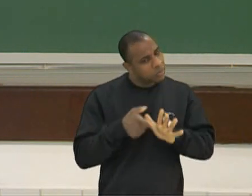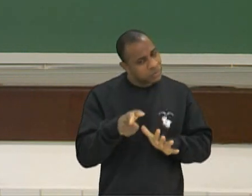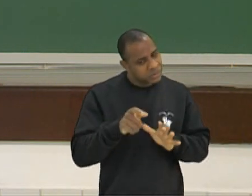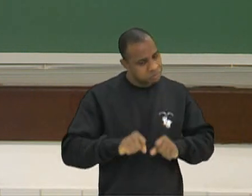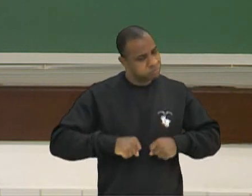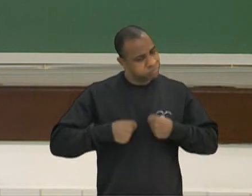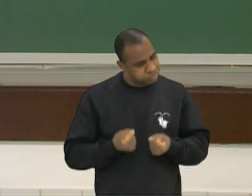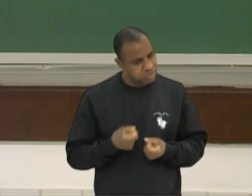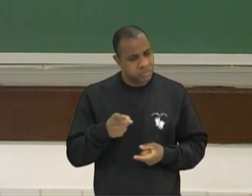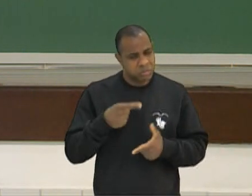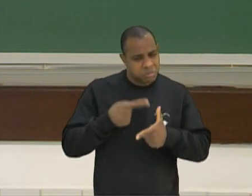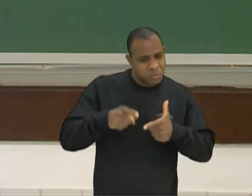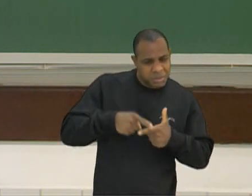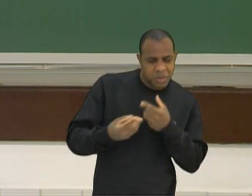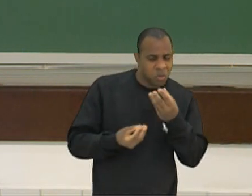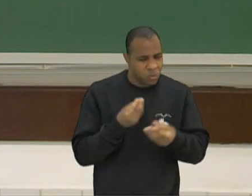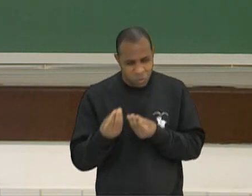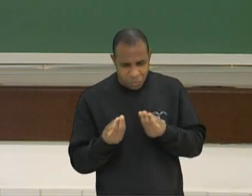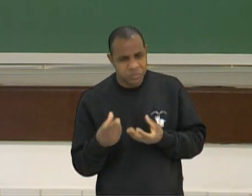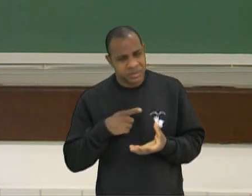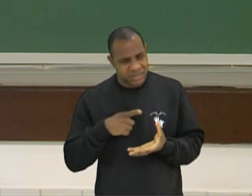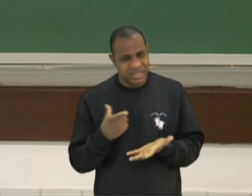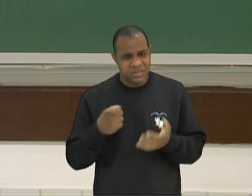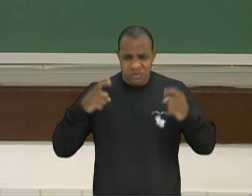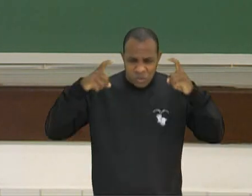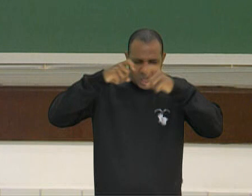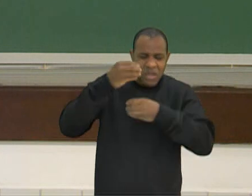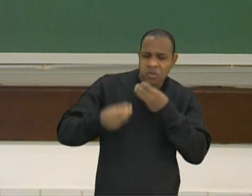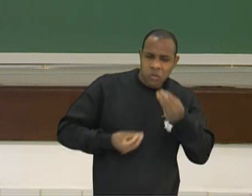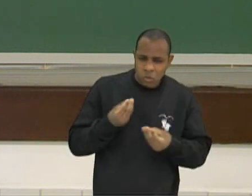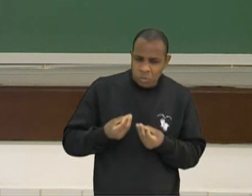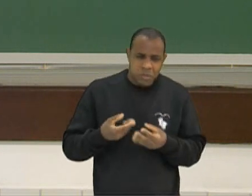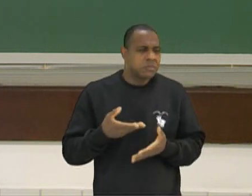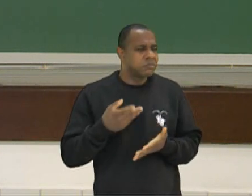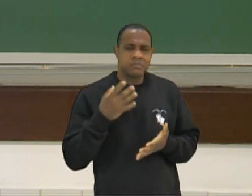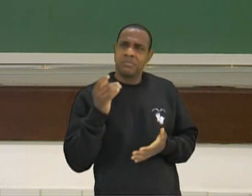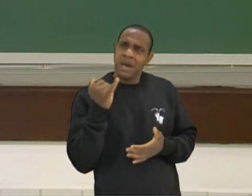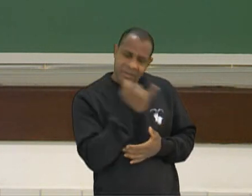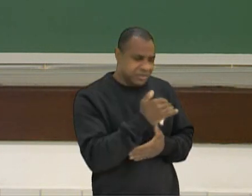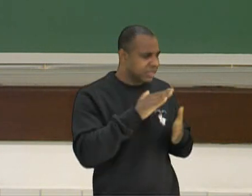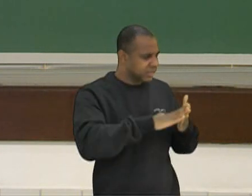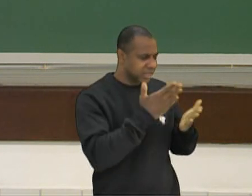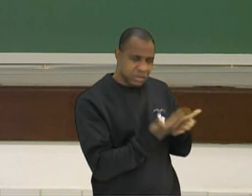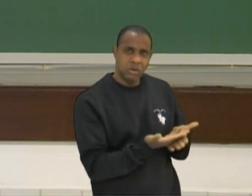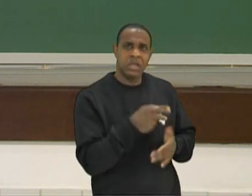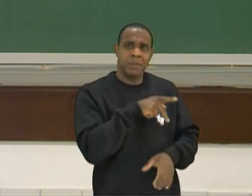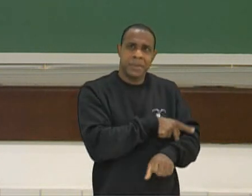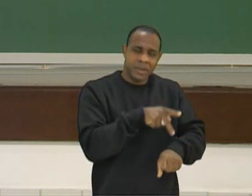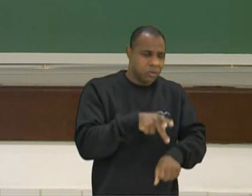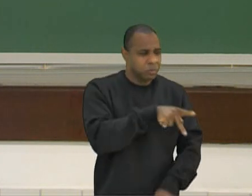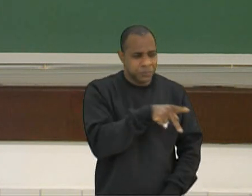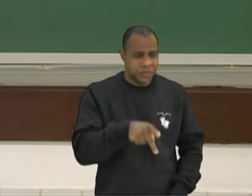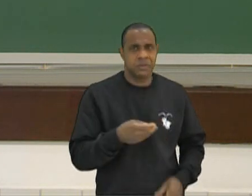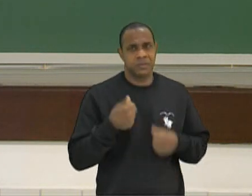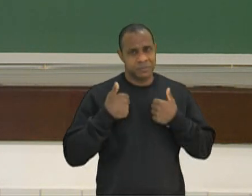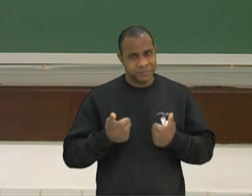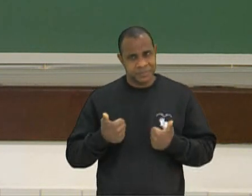suas determinadas complicações que venham a ter para que as atividades sejam de maneira coerente postadas para